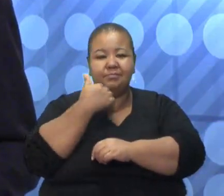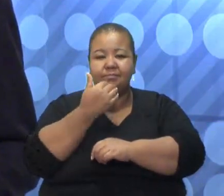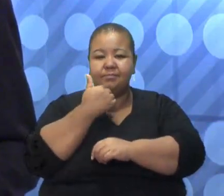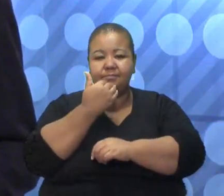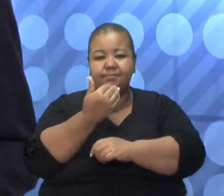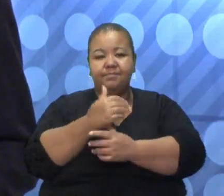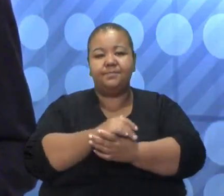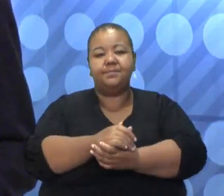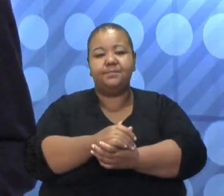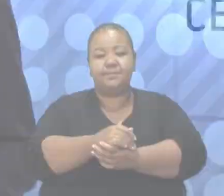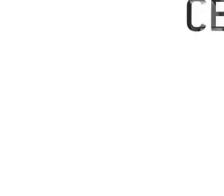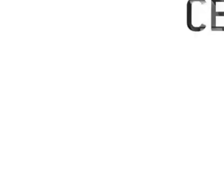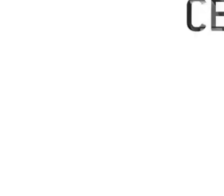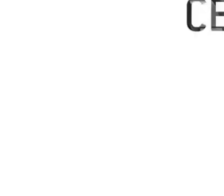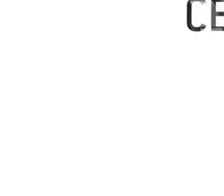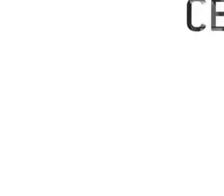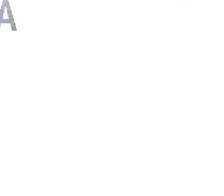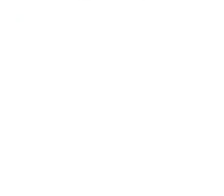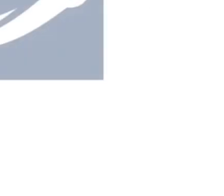adequadamente.